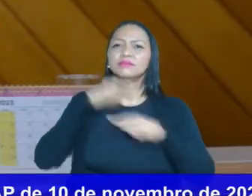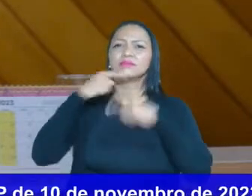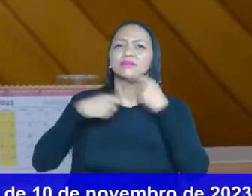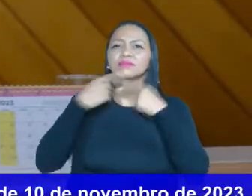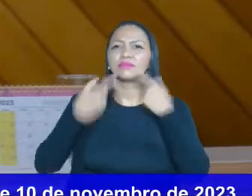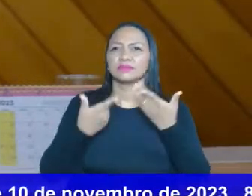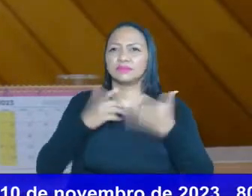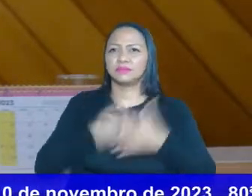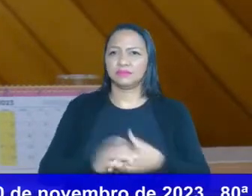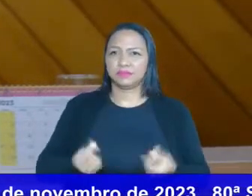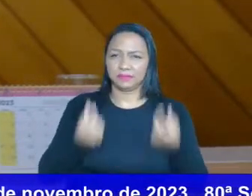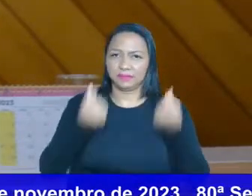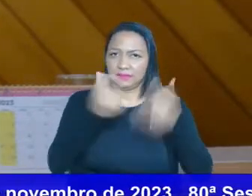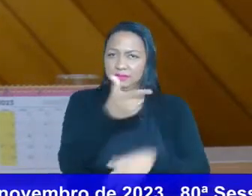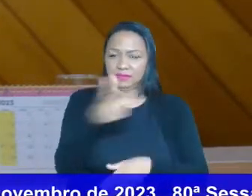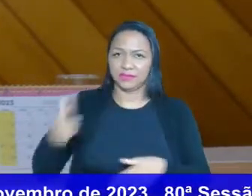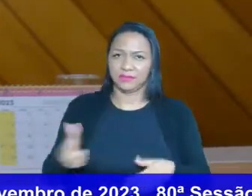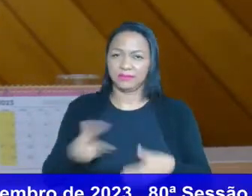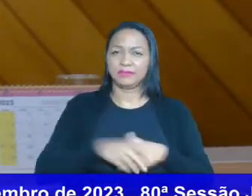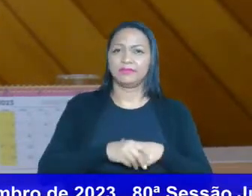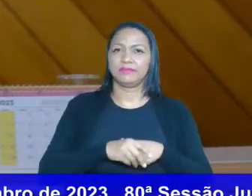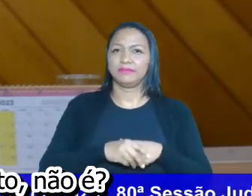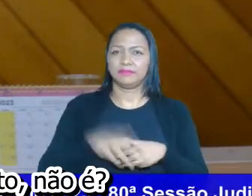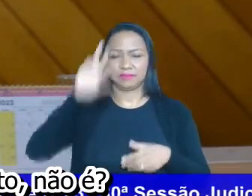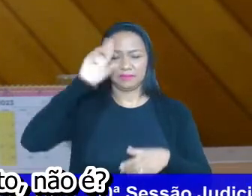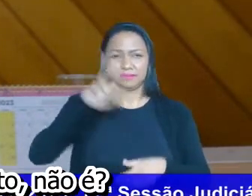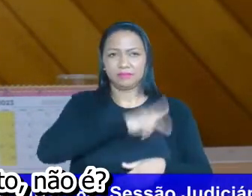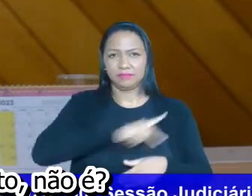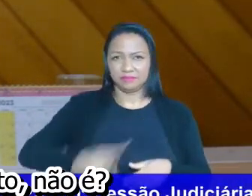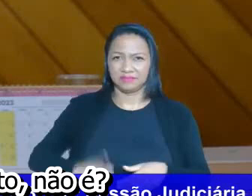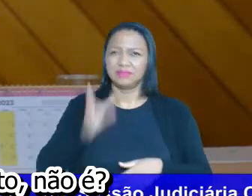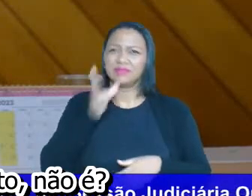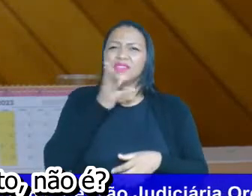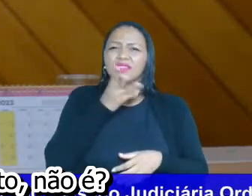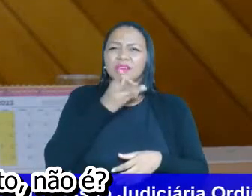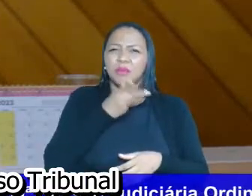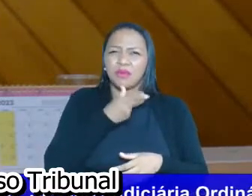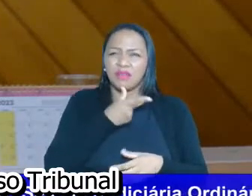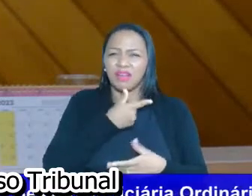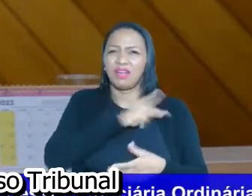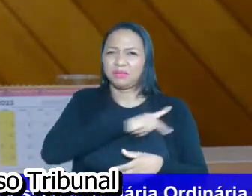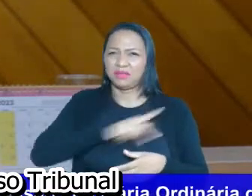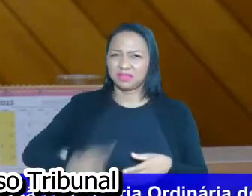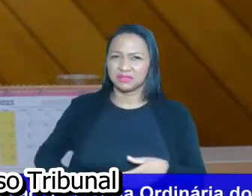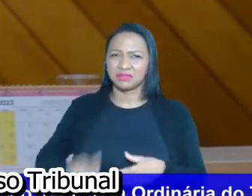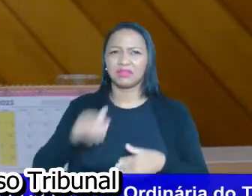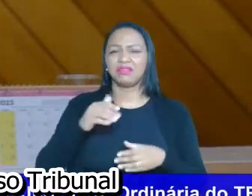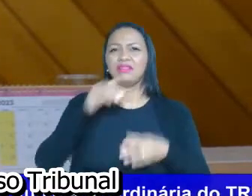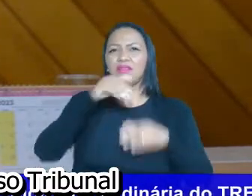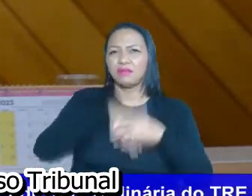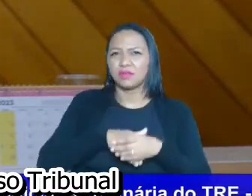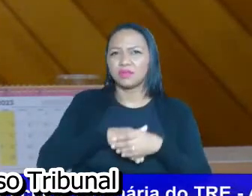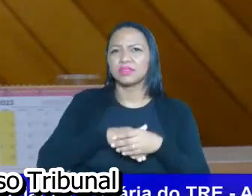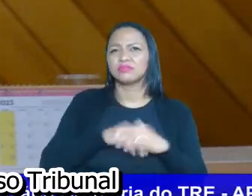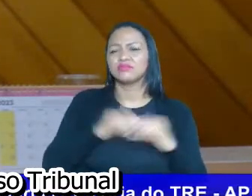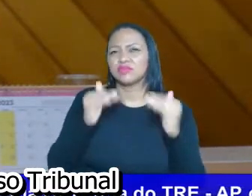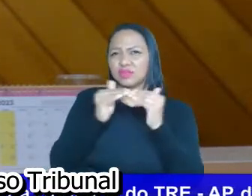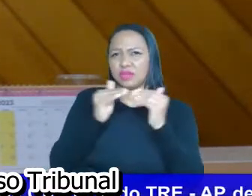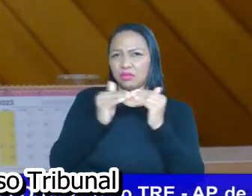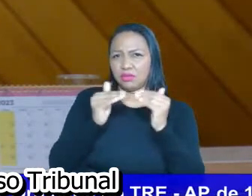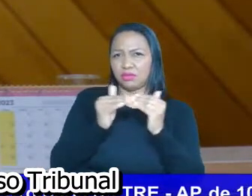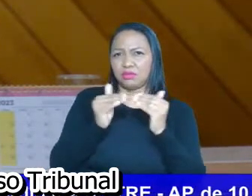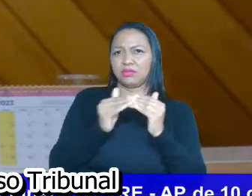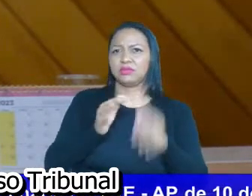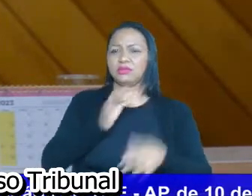sobre o emprego da verba. Não houve. Então, senhor presidente, para não me alongar muito, eu estou votando aqui em coerência com o que